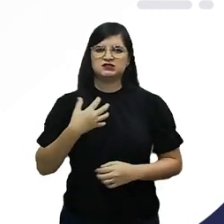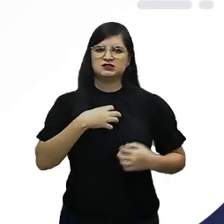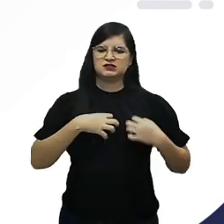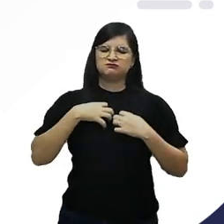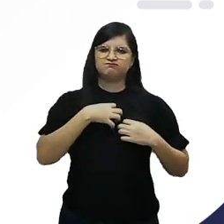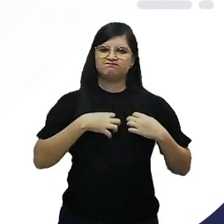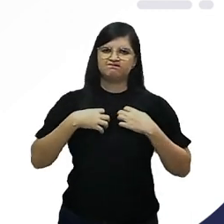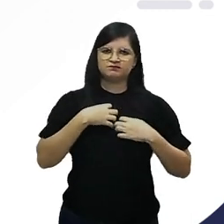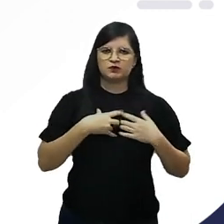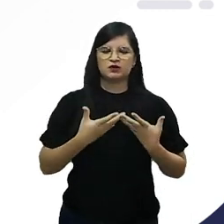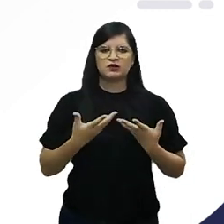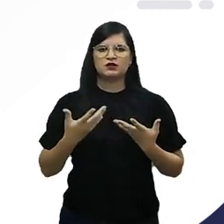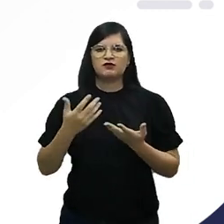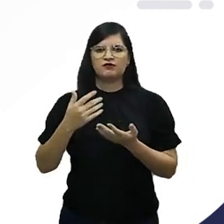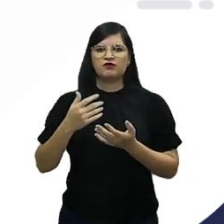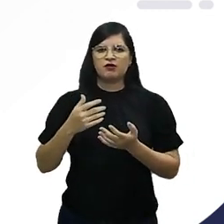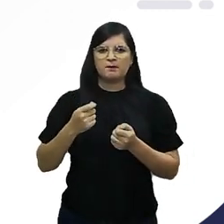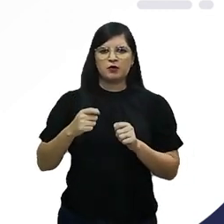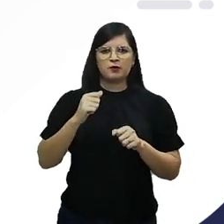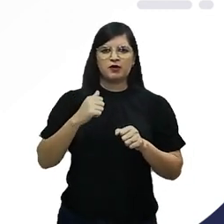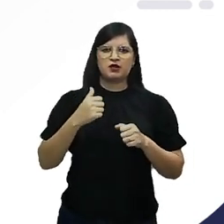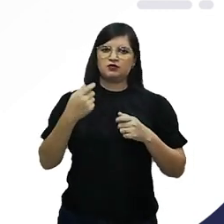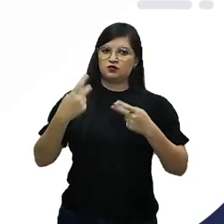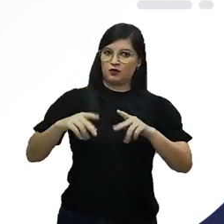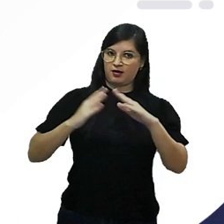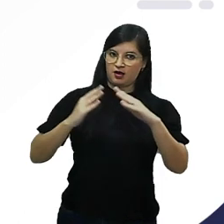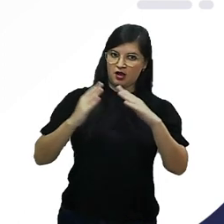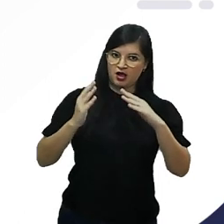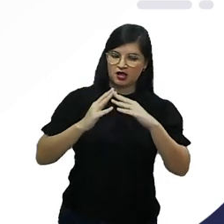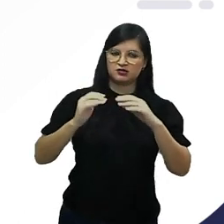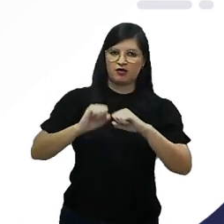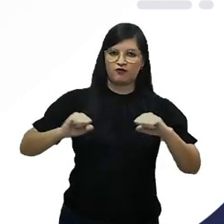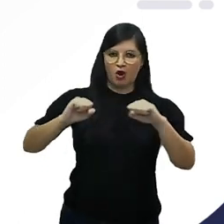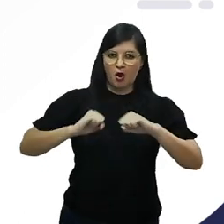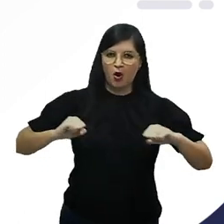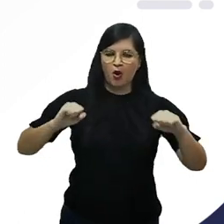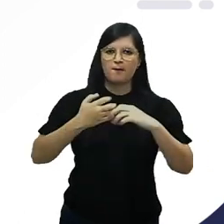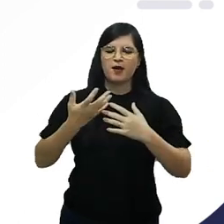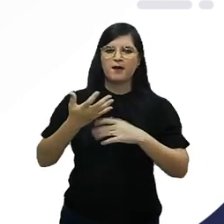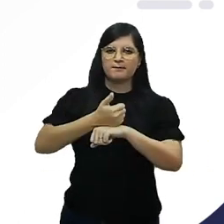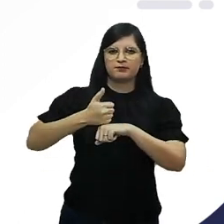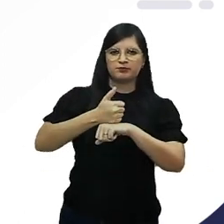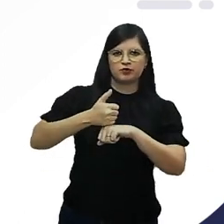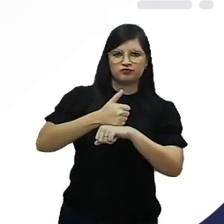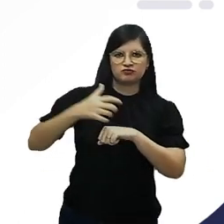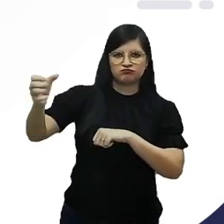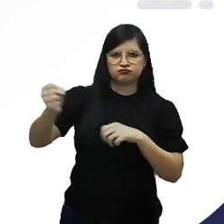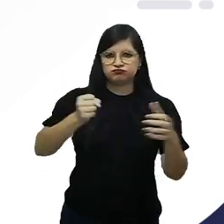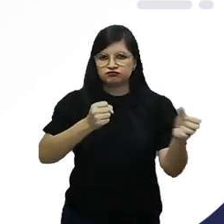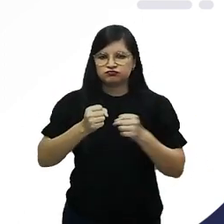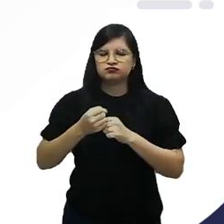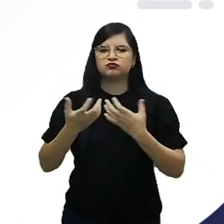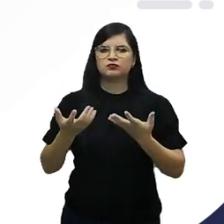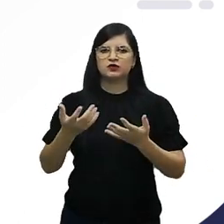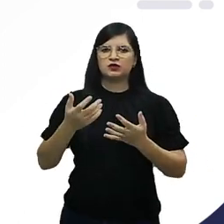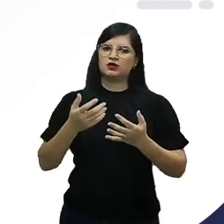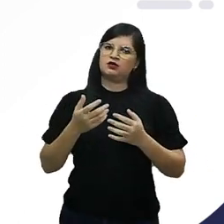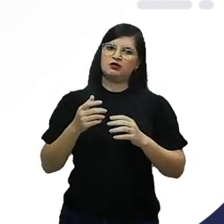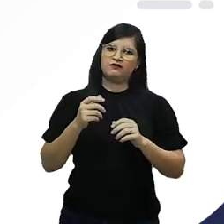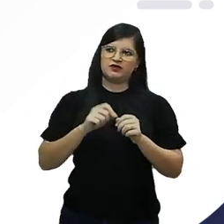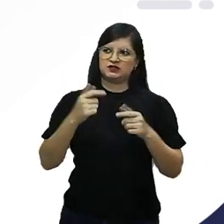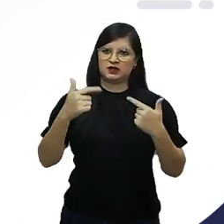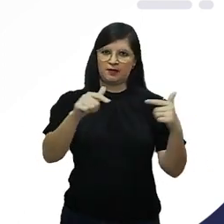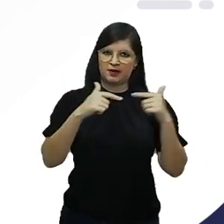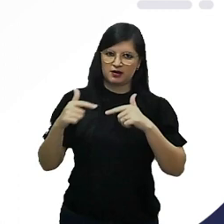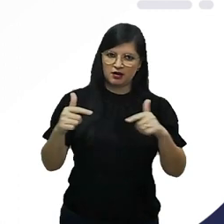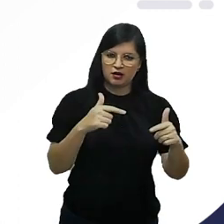receosa em ter que fazer reformas na sua casa e trazer profissionais para poder fazer esses reparos, principalmente